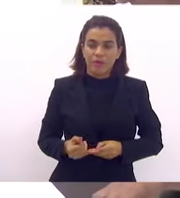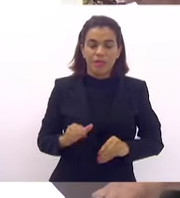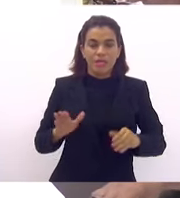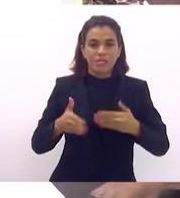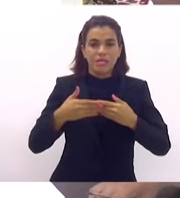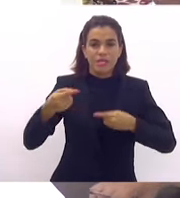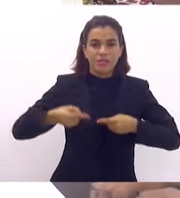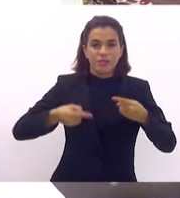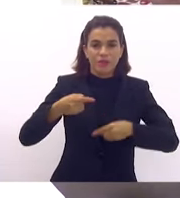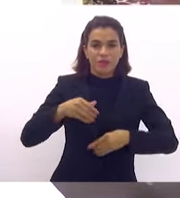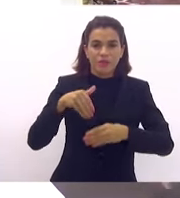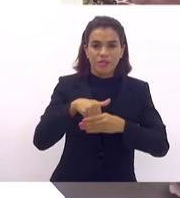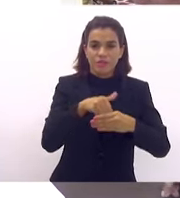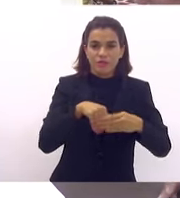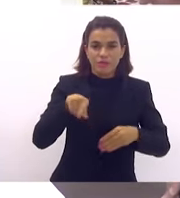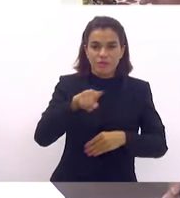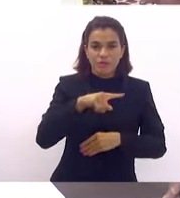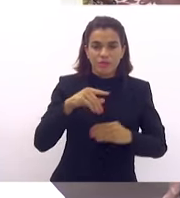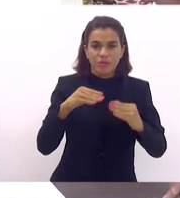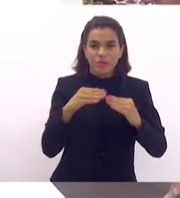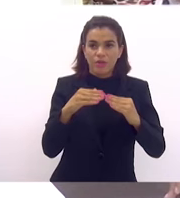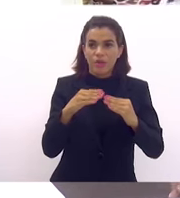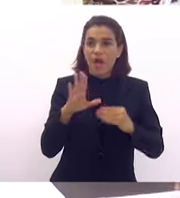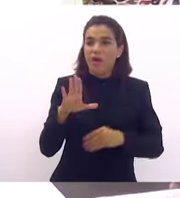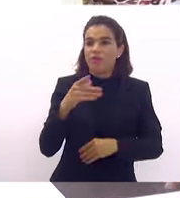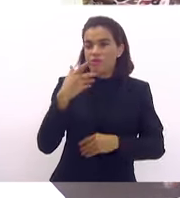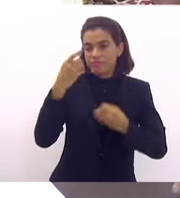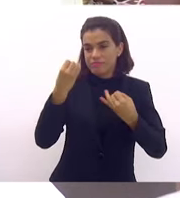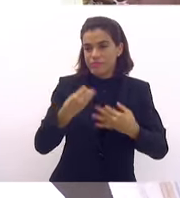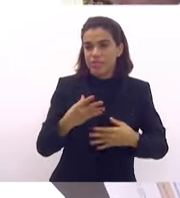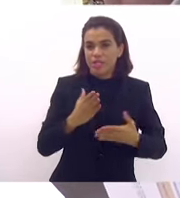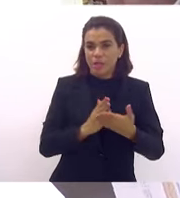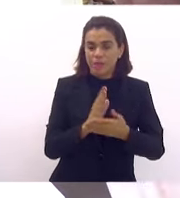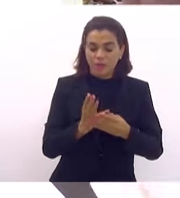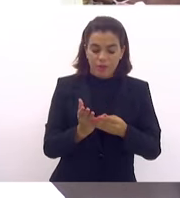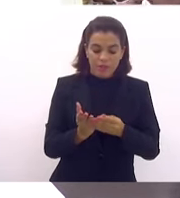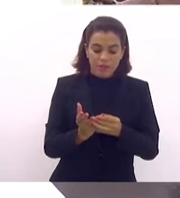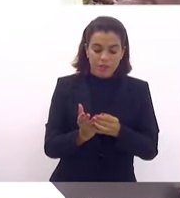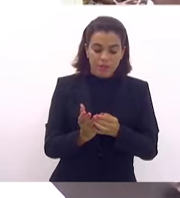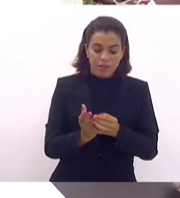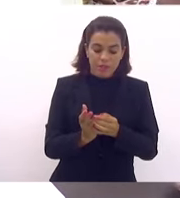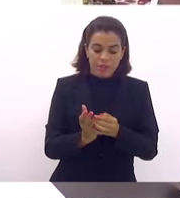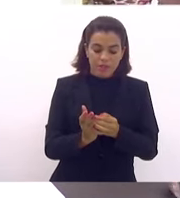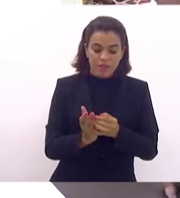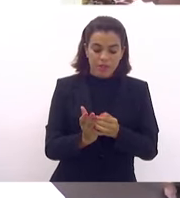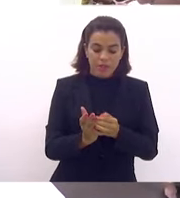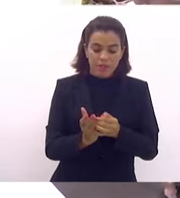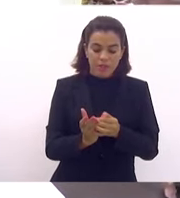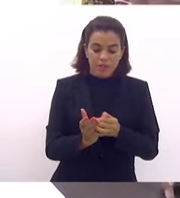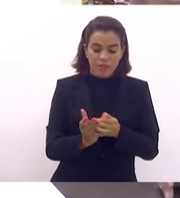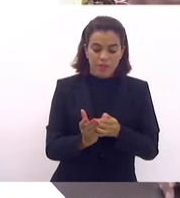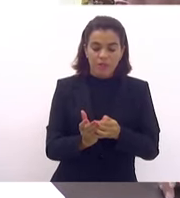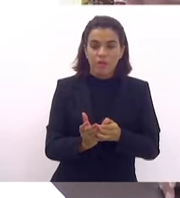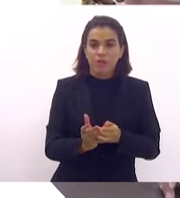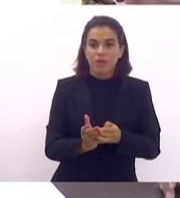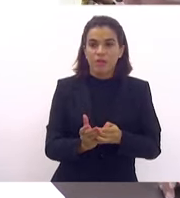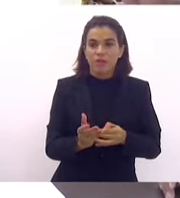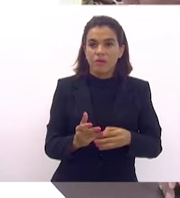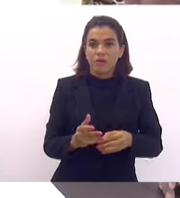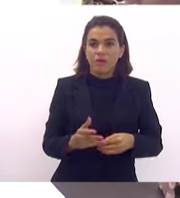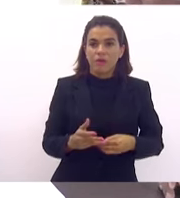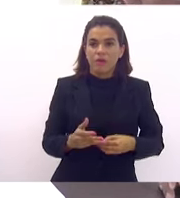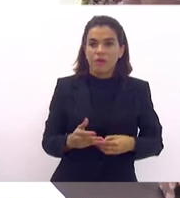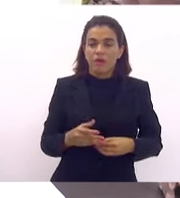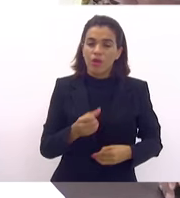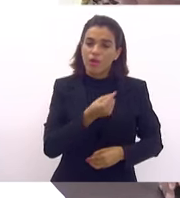Encerrada a discussão, em votação, senhores que aprovam... Ah, foi declaração de voto, já tinha sido aprovado, já tinha sido proclamado o resultado. Passo, então, ao